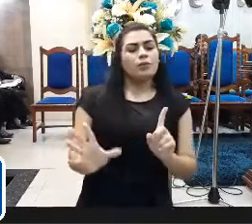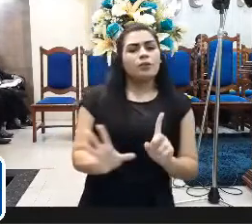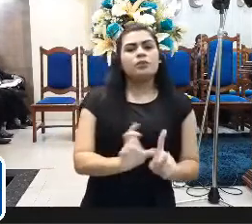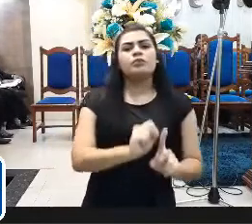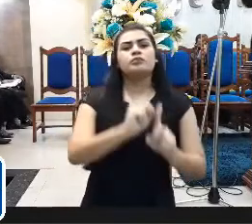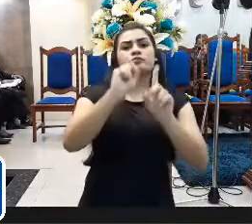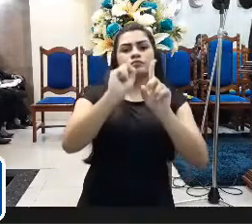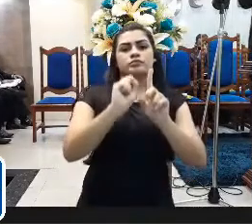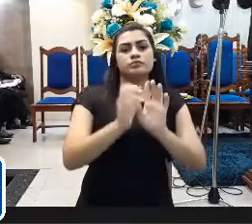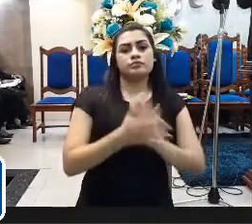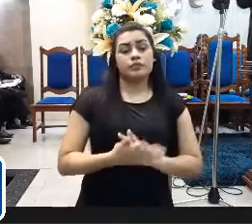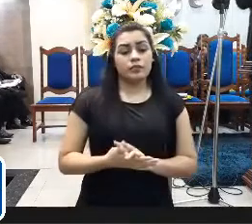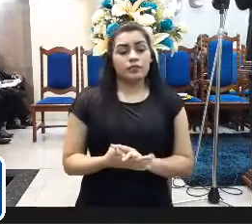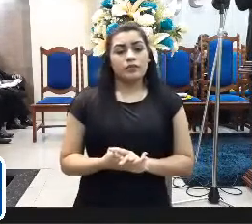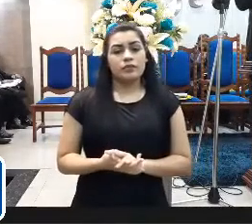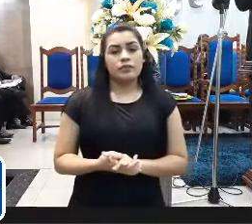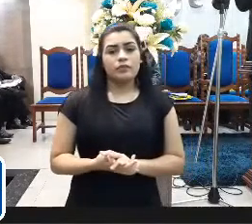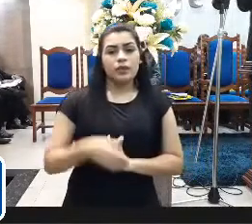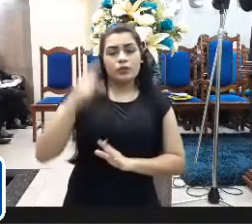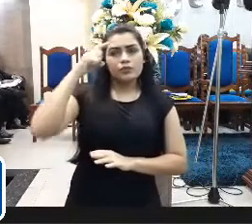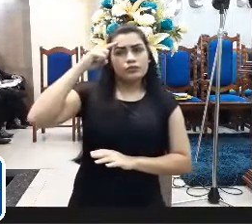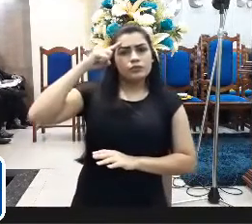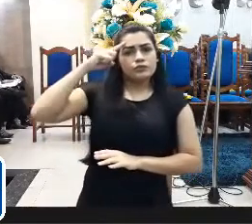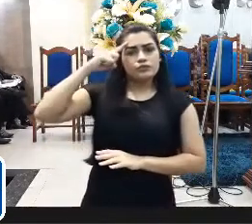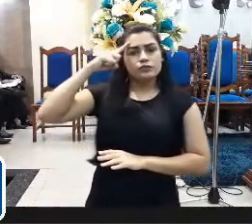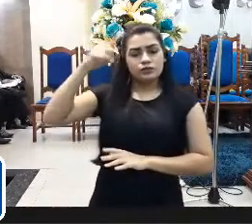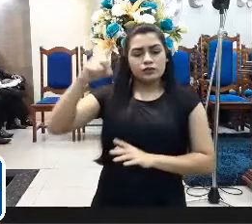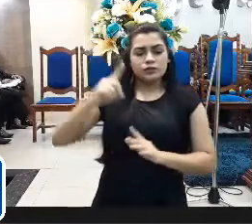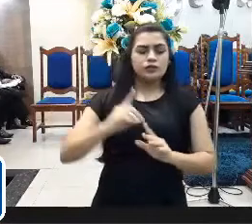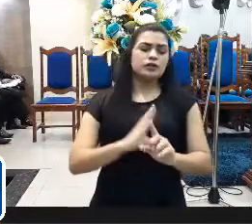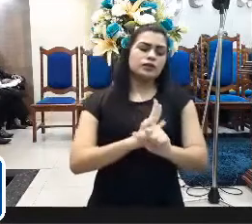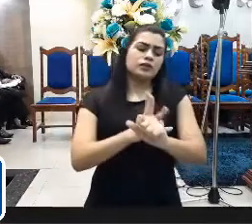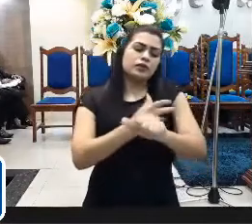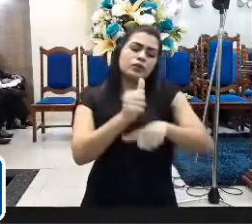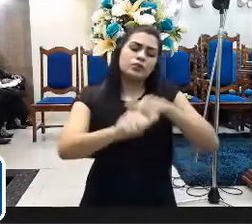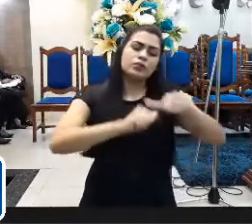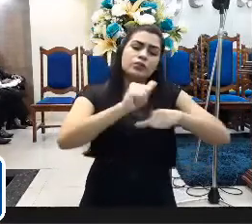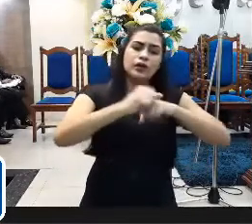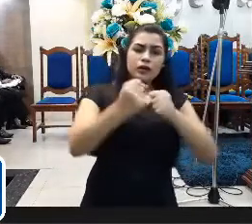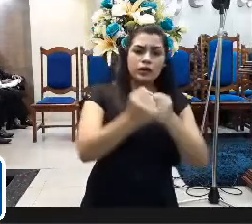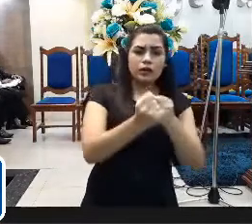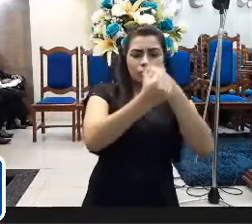da glorificação da igreja. Louvado seja o nome do Senhor.